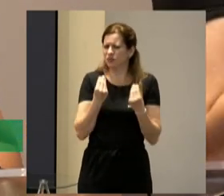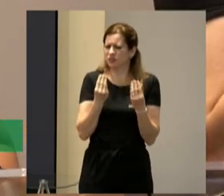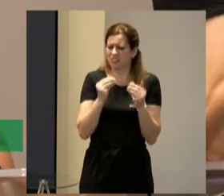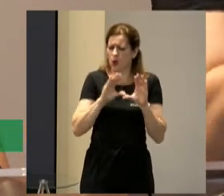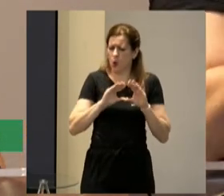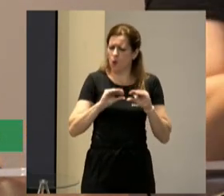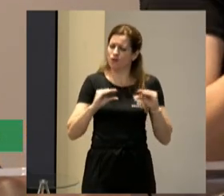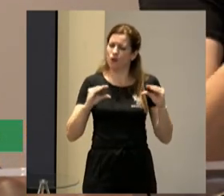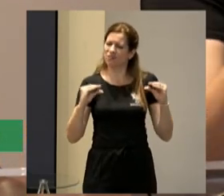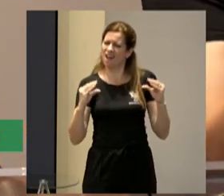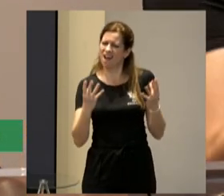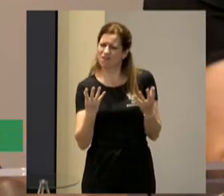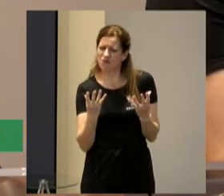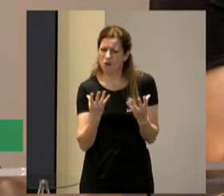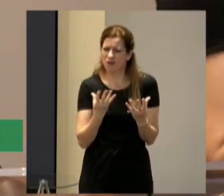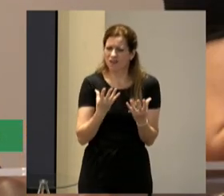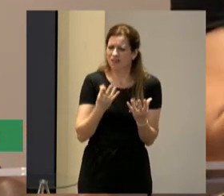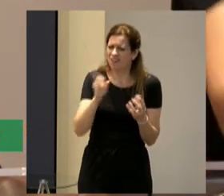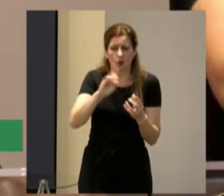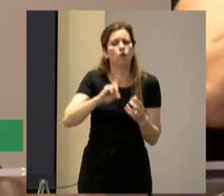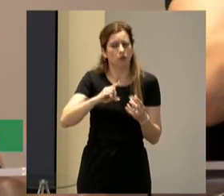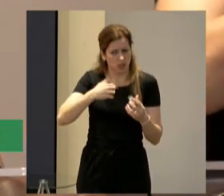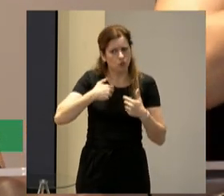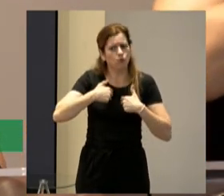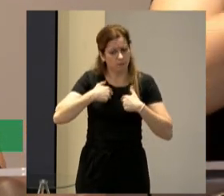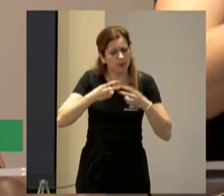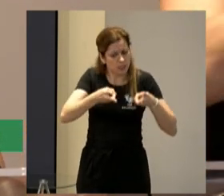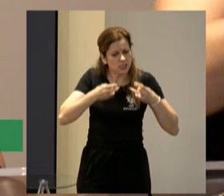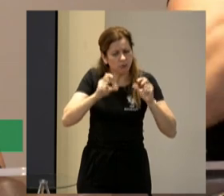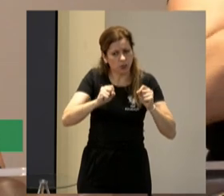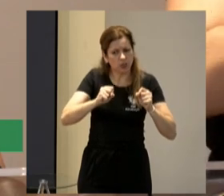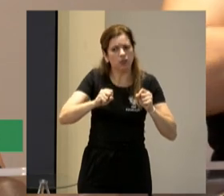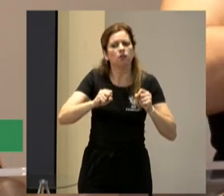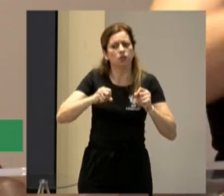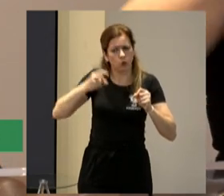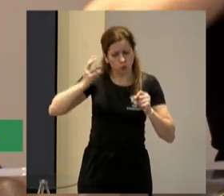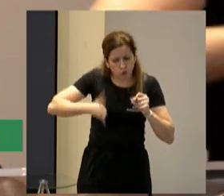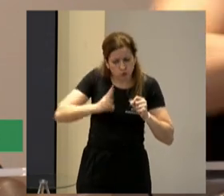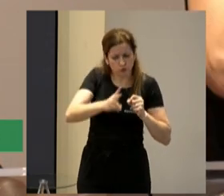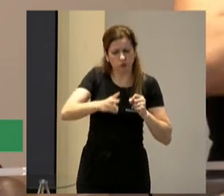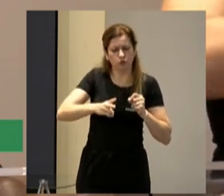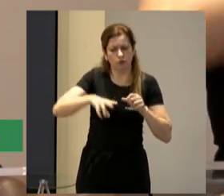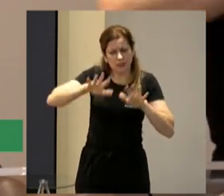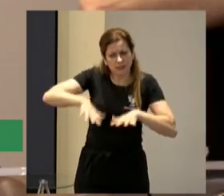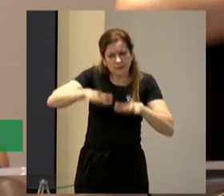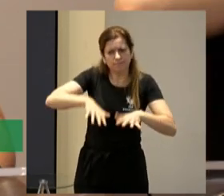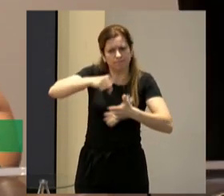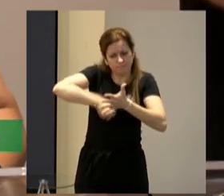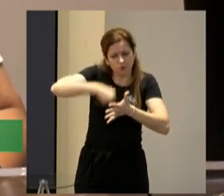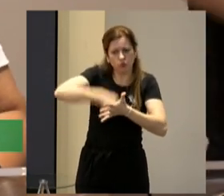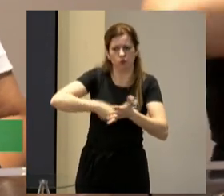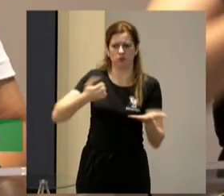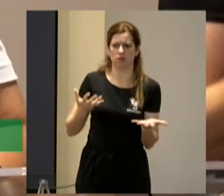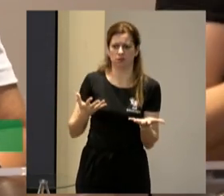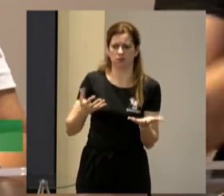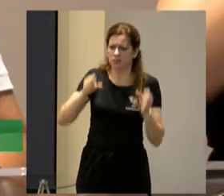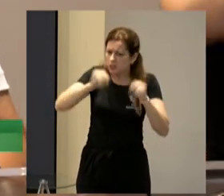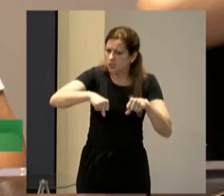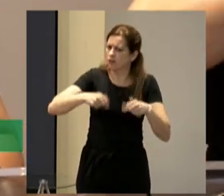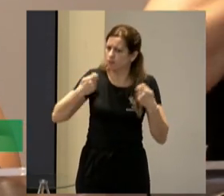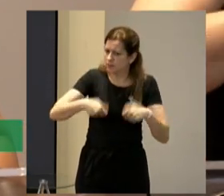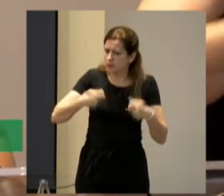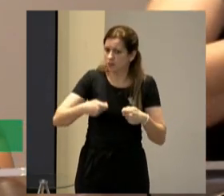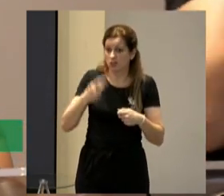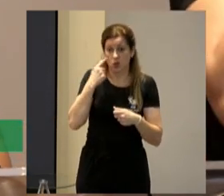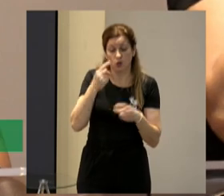pelos nossos estudantes. Eu ainda volto a me preocupar quando uma família negra entrega uma criança negra